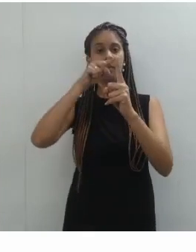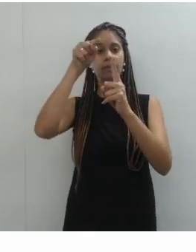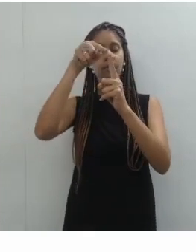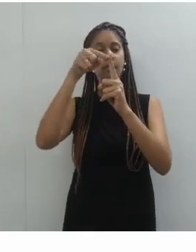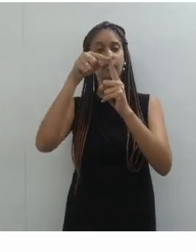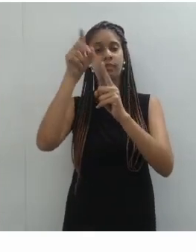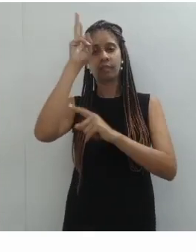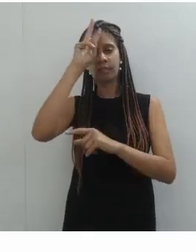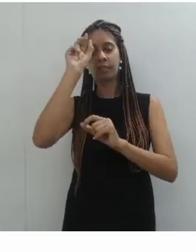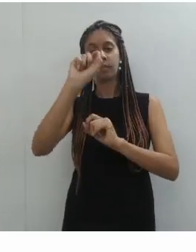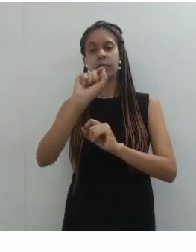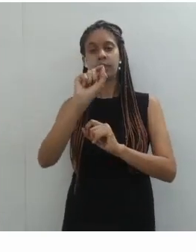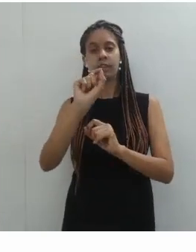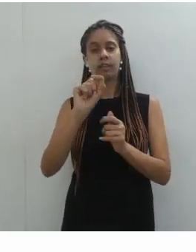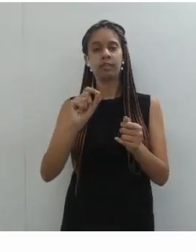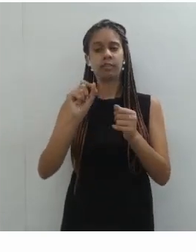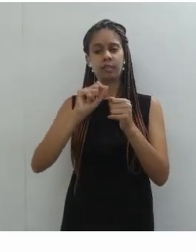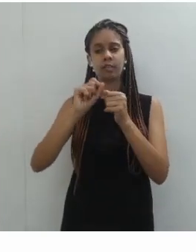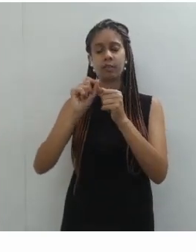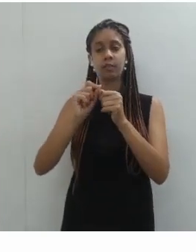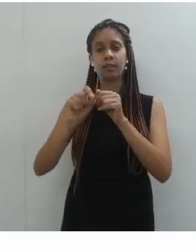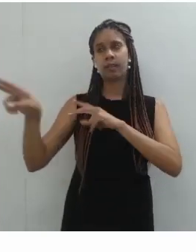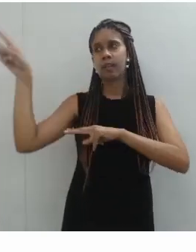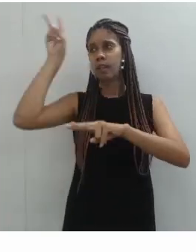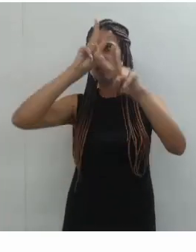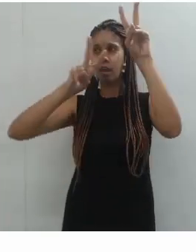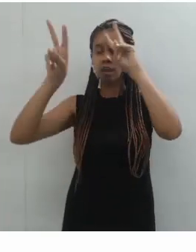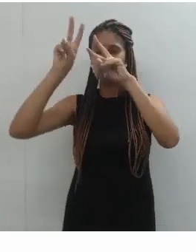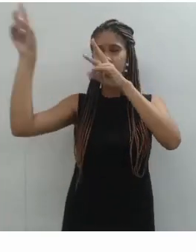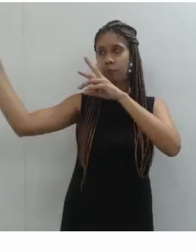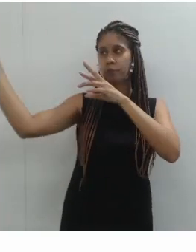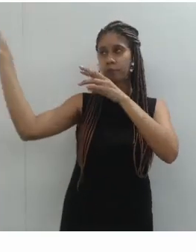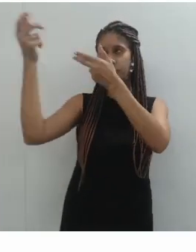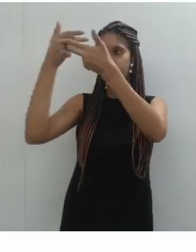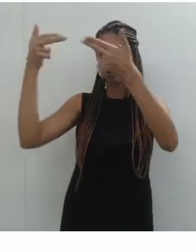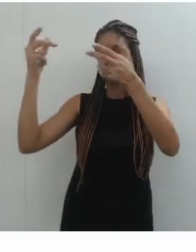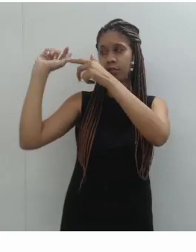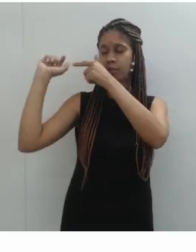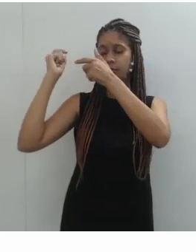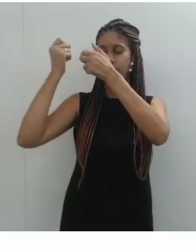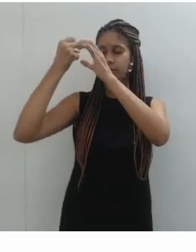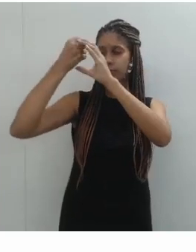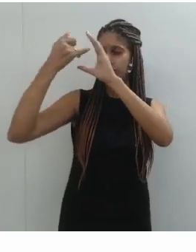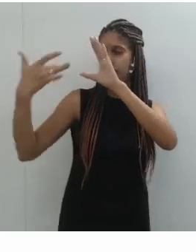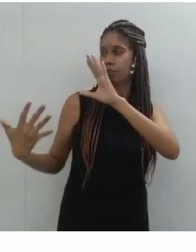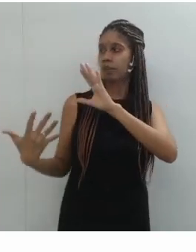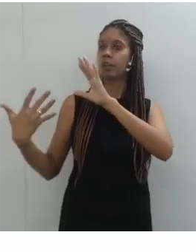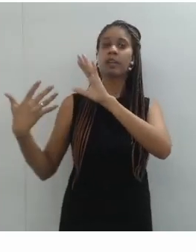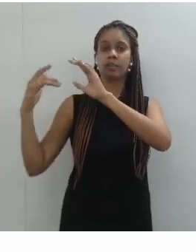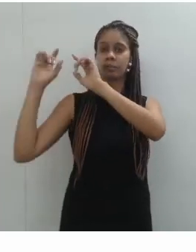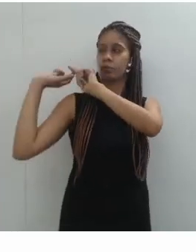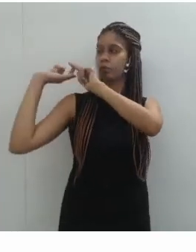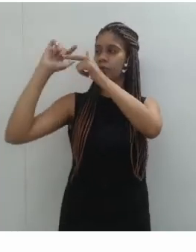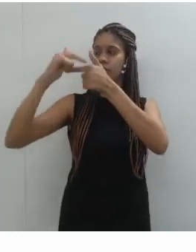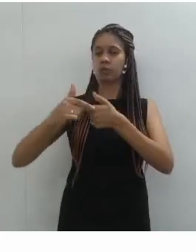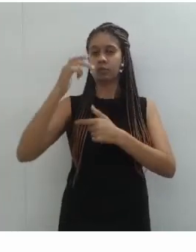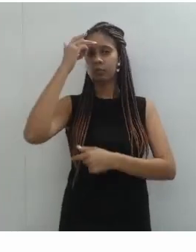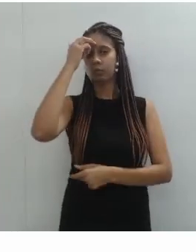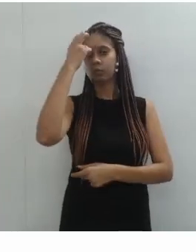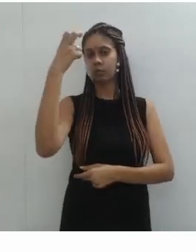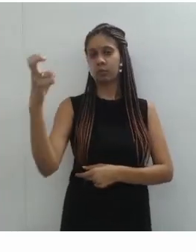é resgatar os aspectos culturais de um determinado povo ou região para